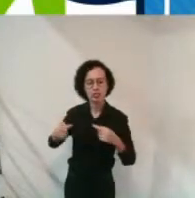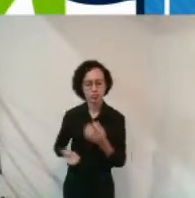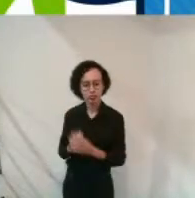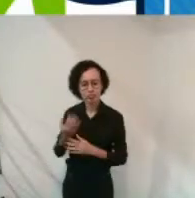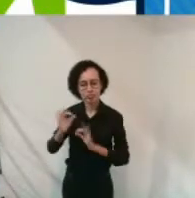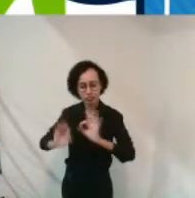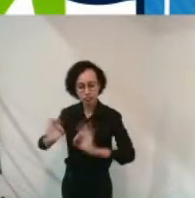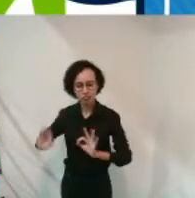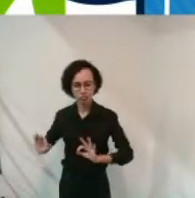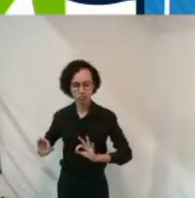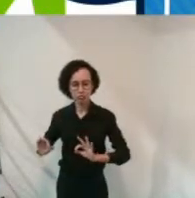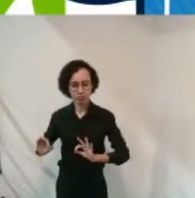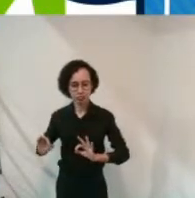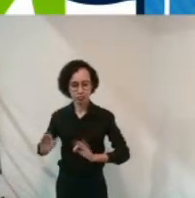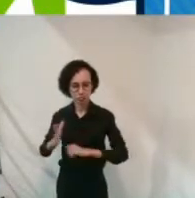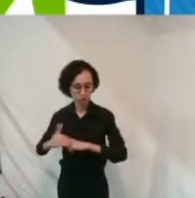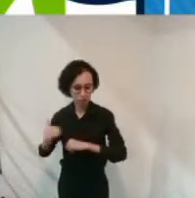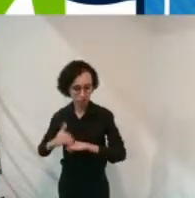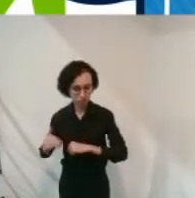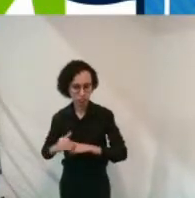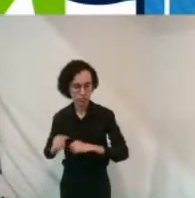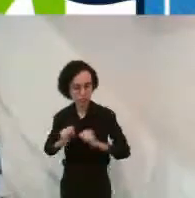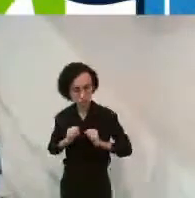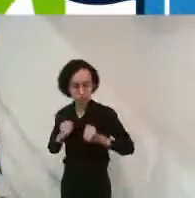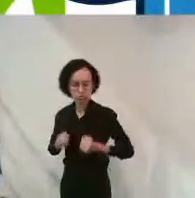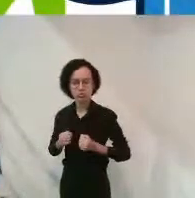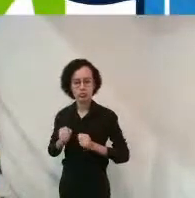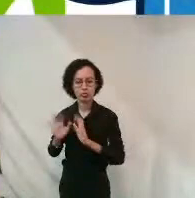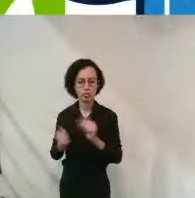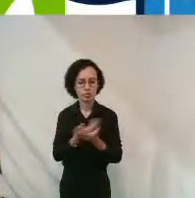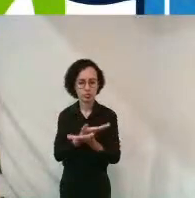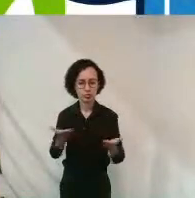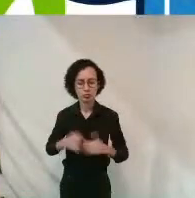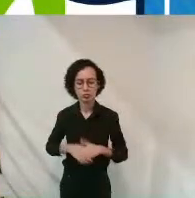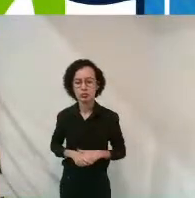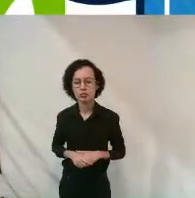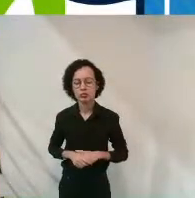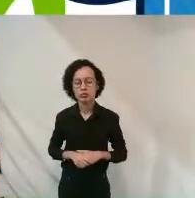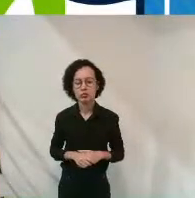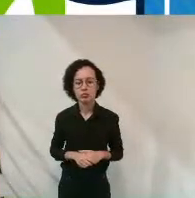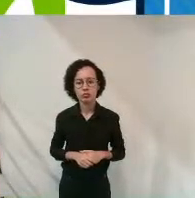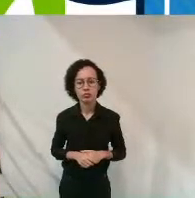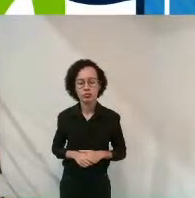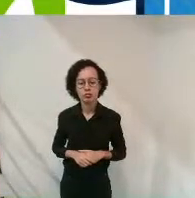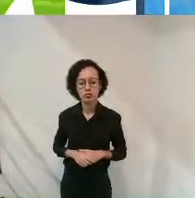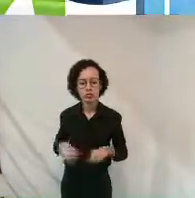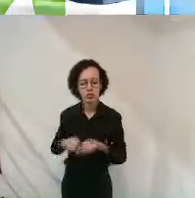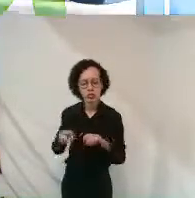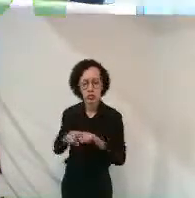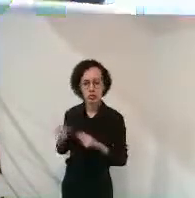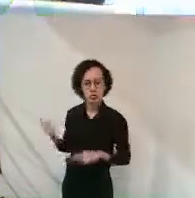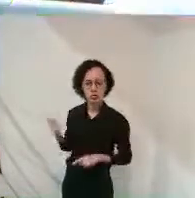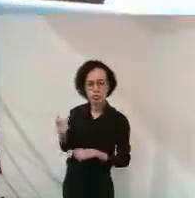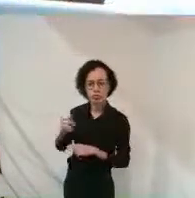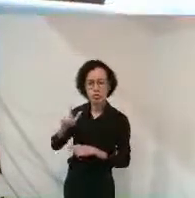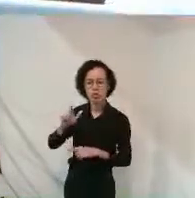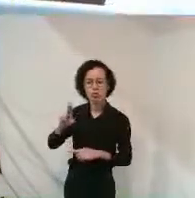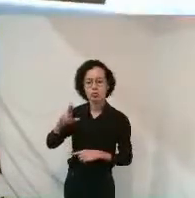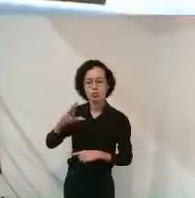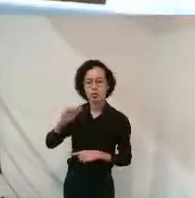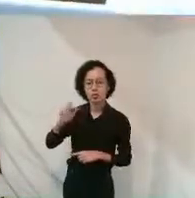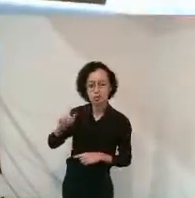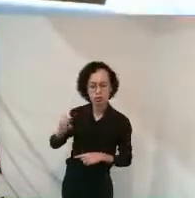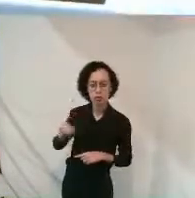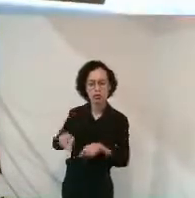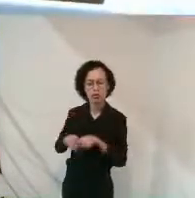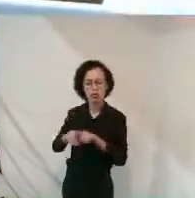foi confeccionado com tanto carinho, com tanto esforço, por todos que estão aqui presentes, e pelo Luciano e pelo Fernando, que estão viajando,